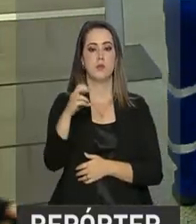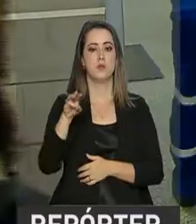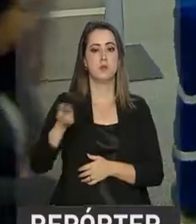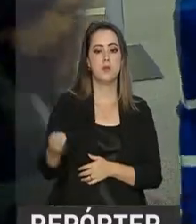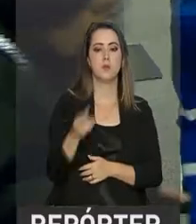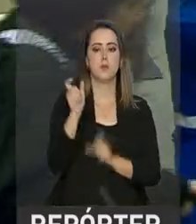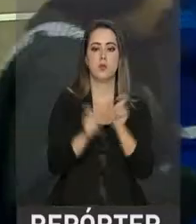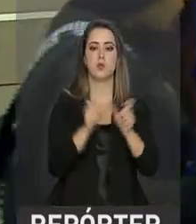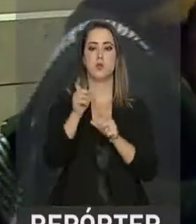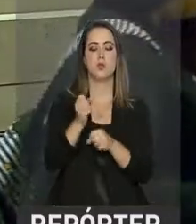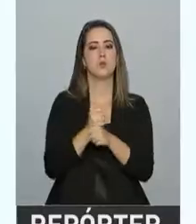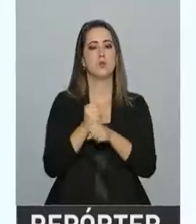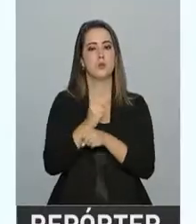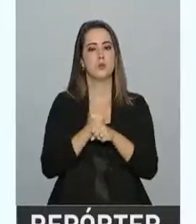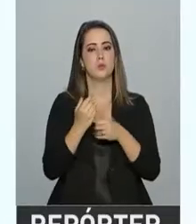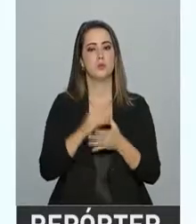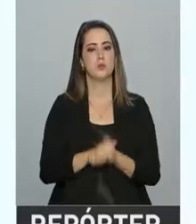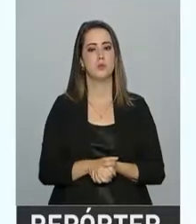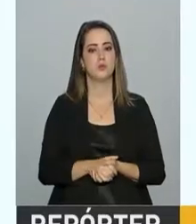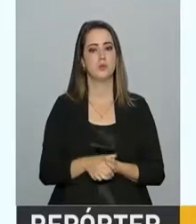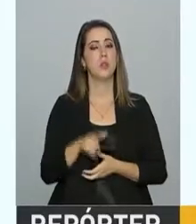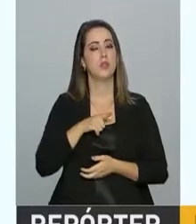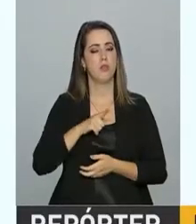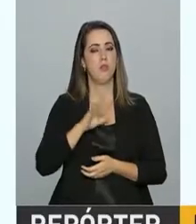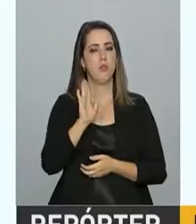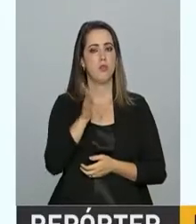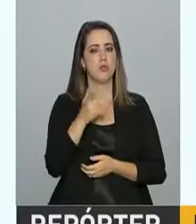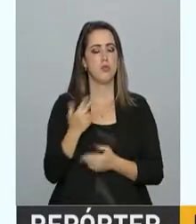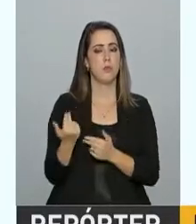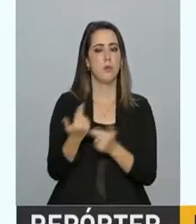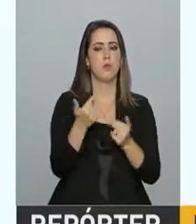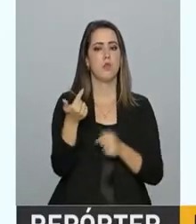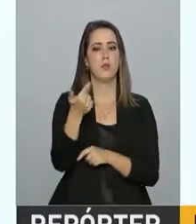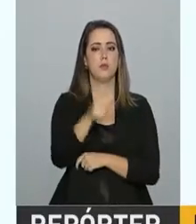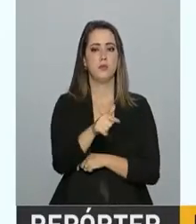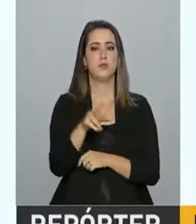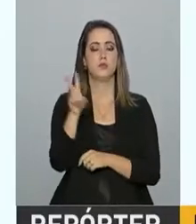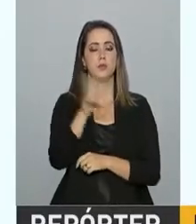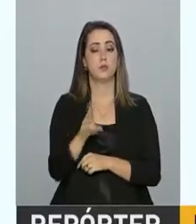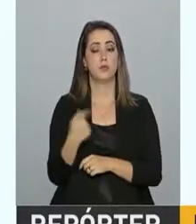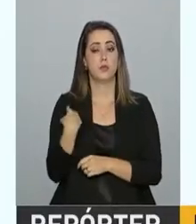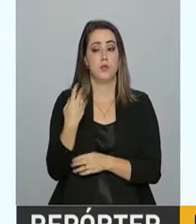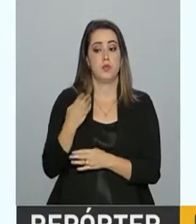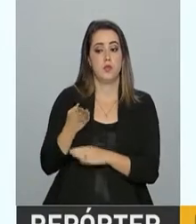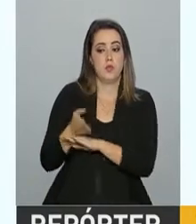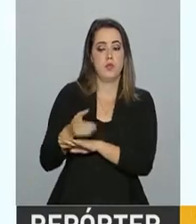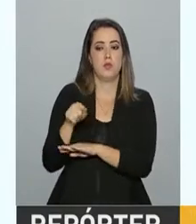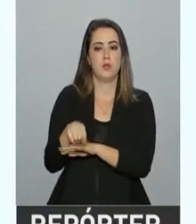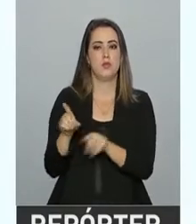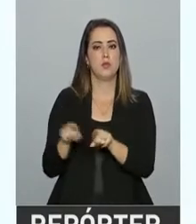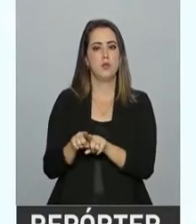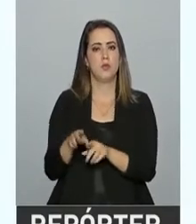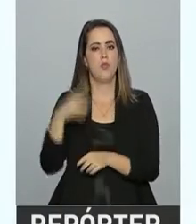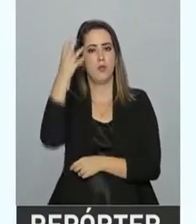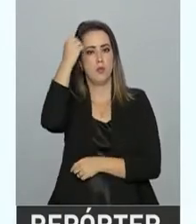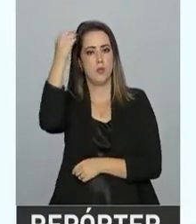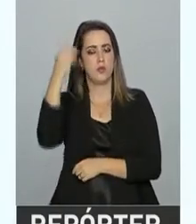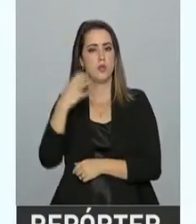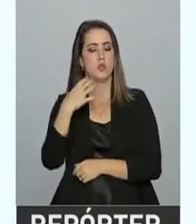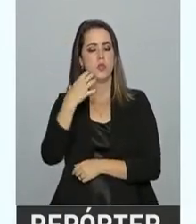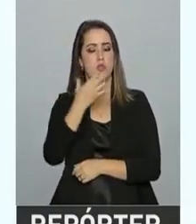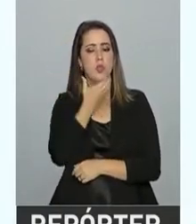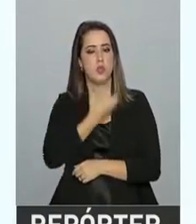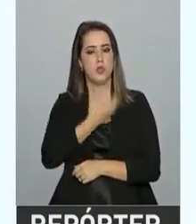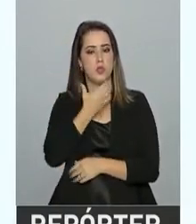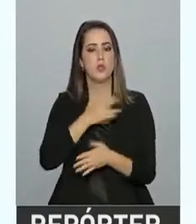de passageiros por ano. Já teve uma mudança da outra vez que eu vim. Eu viajei em dezembro, já está